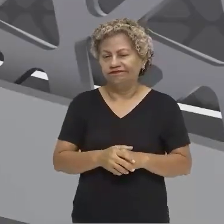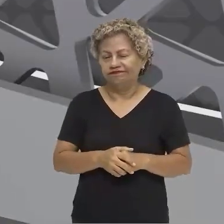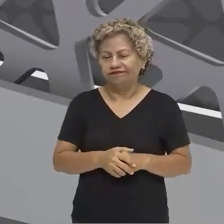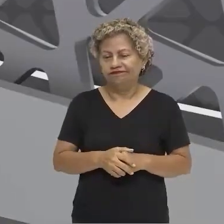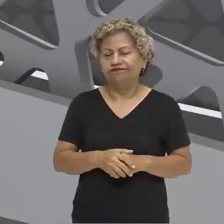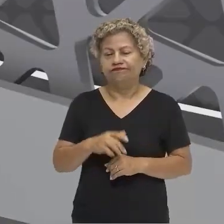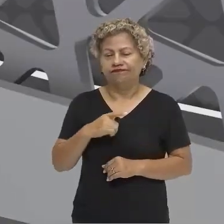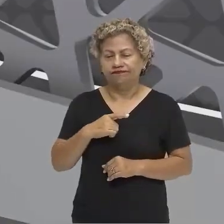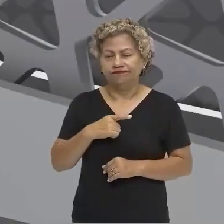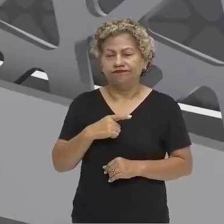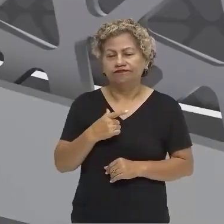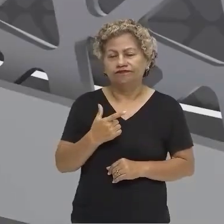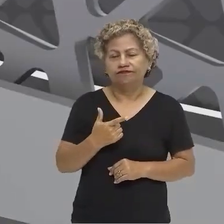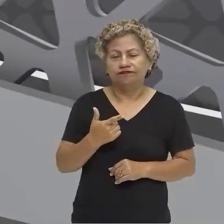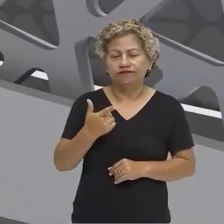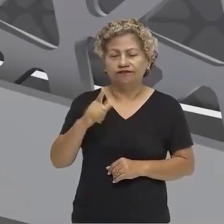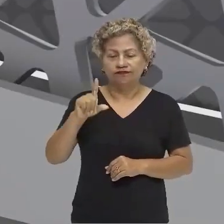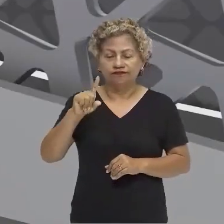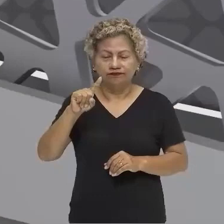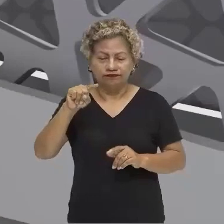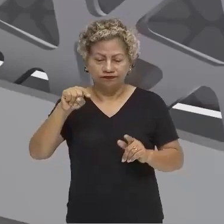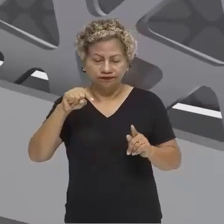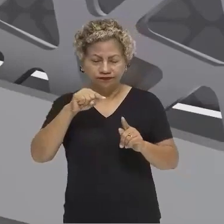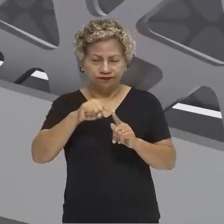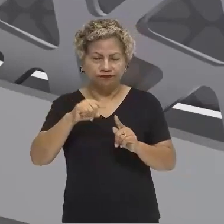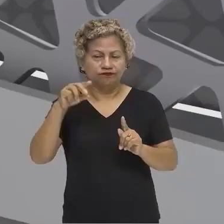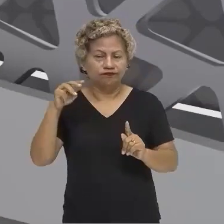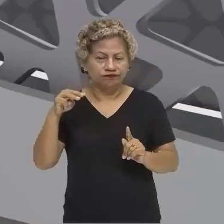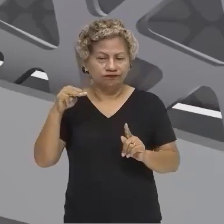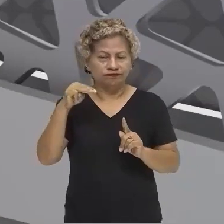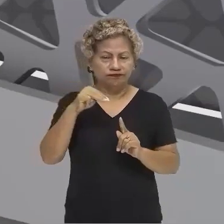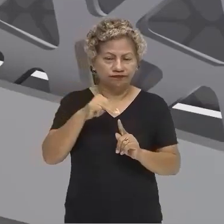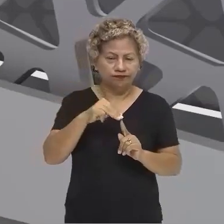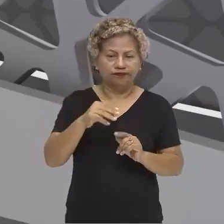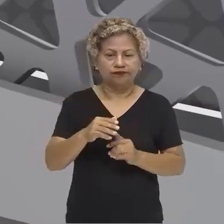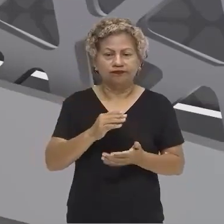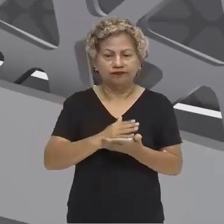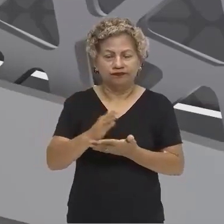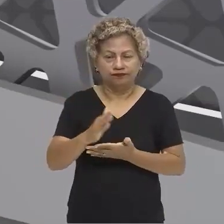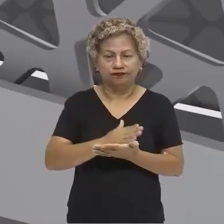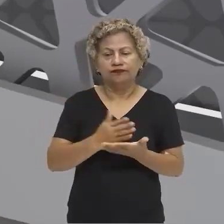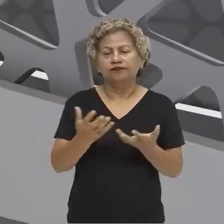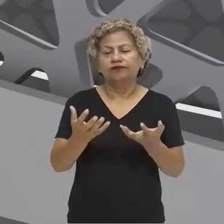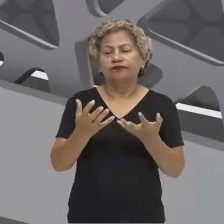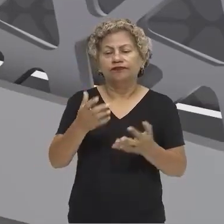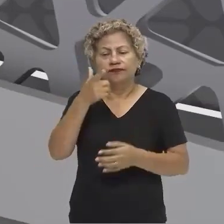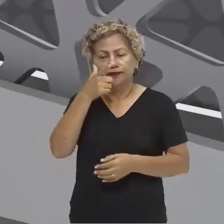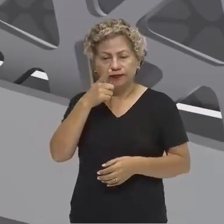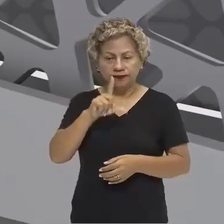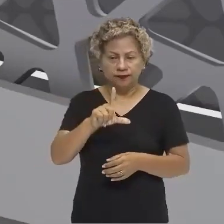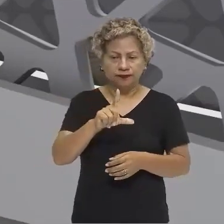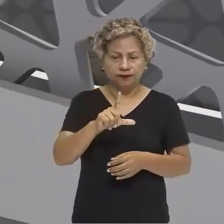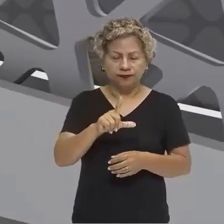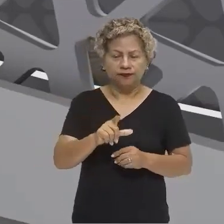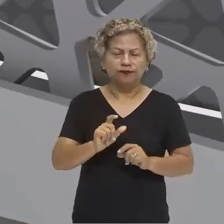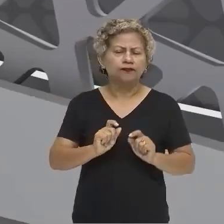direção ao meu objetivo, às minhas metas. Às vezes eu quero conseguir,